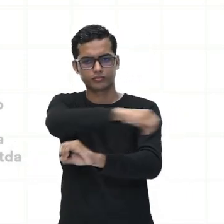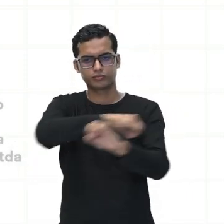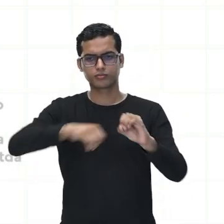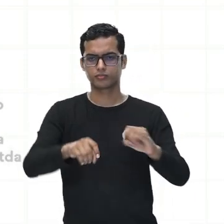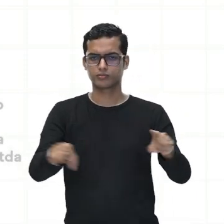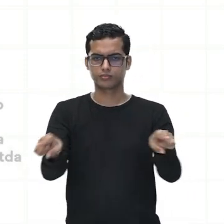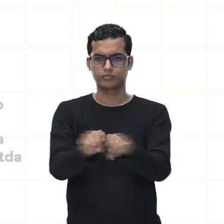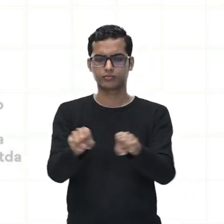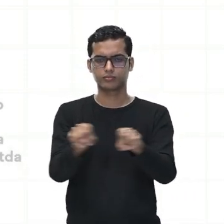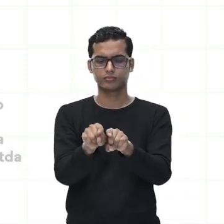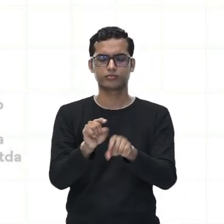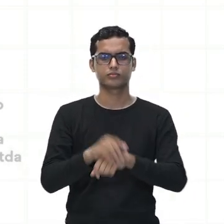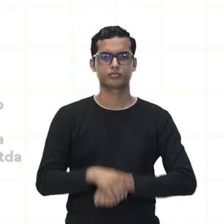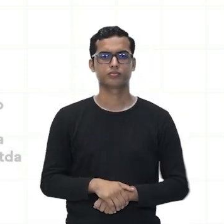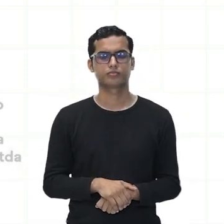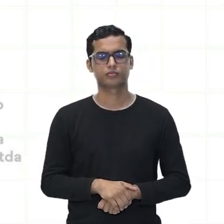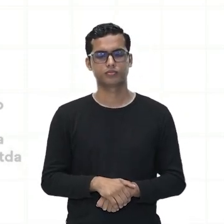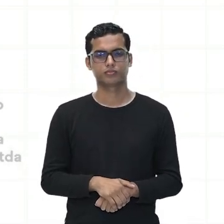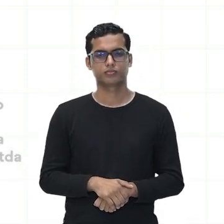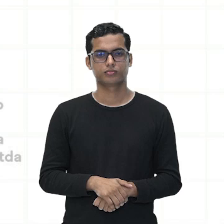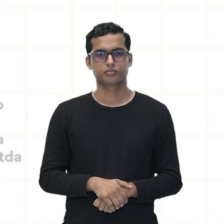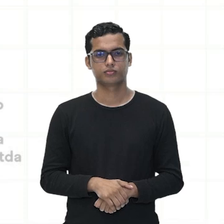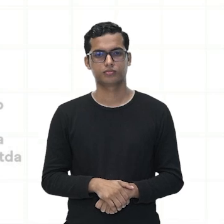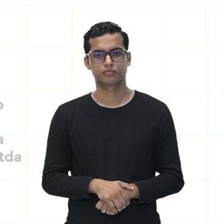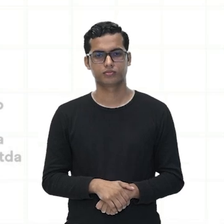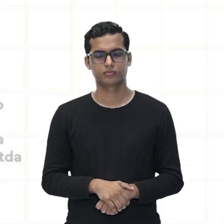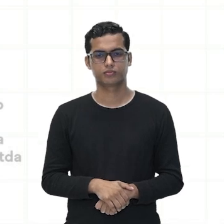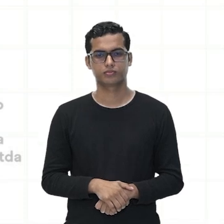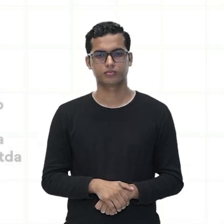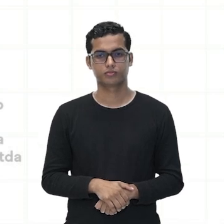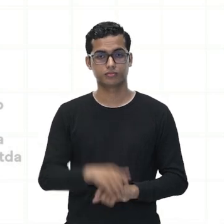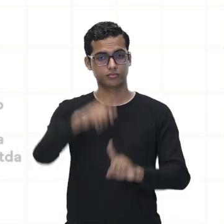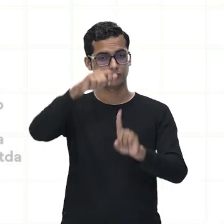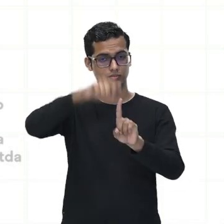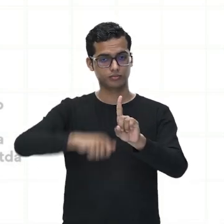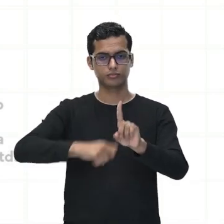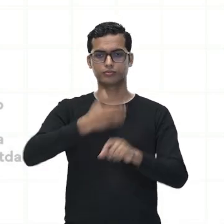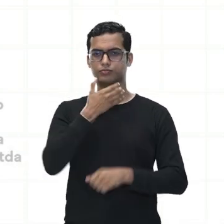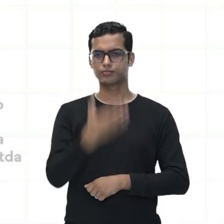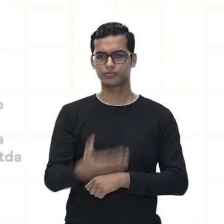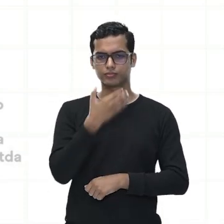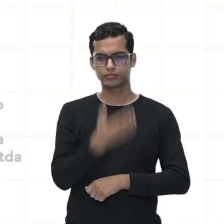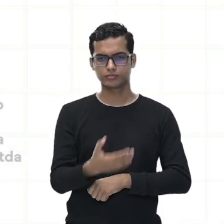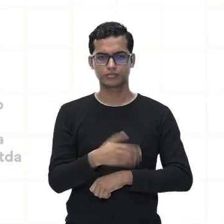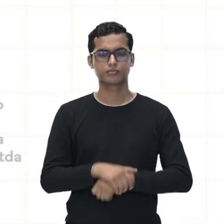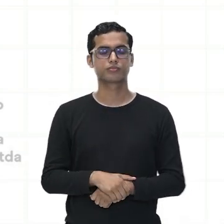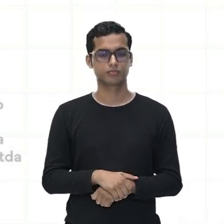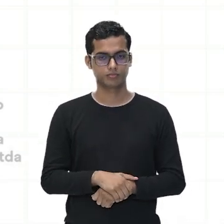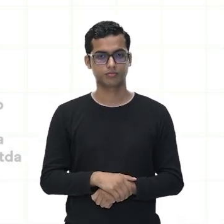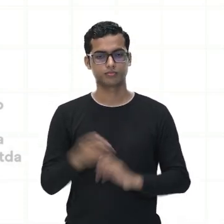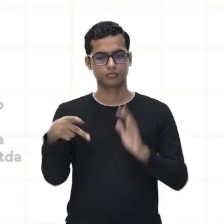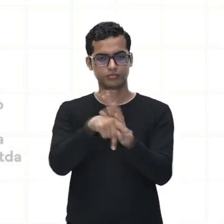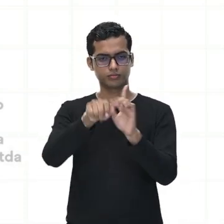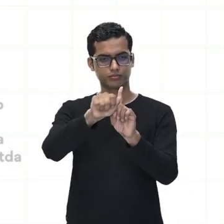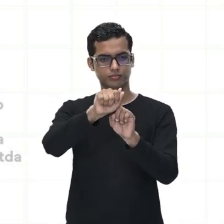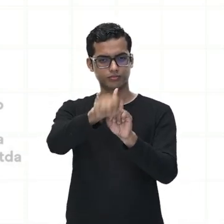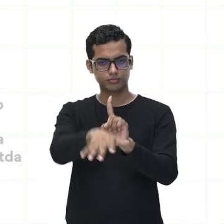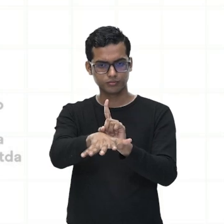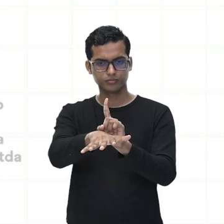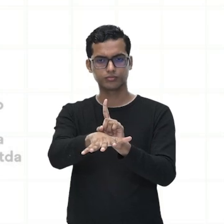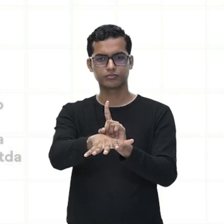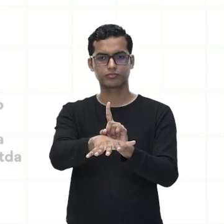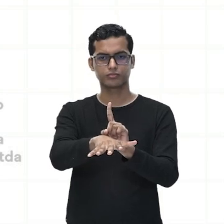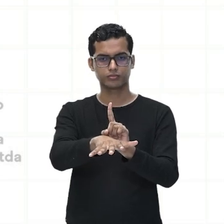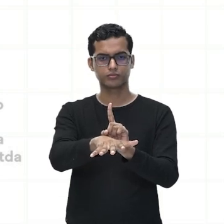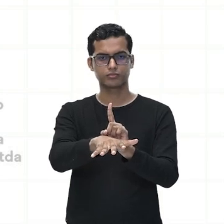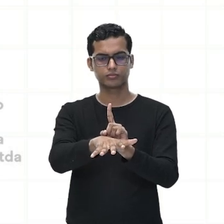eles passaram a observar que no mês de dezembro, a sombra do gnomo ela era